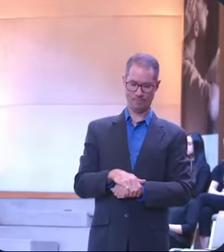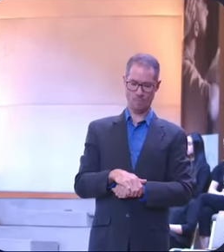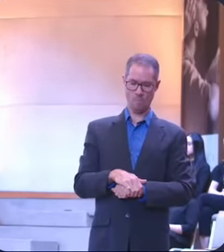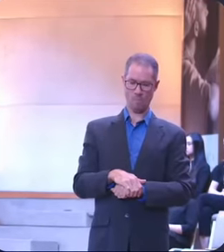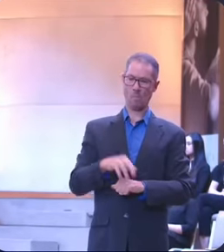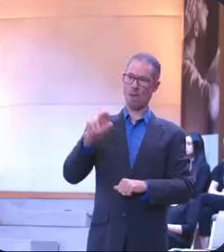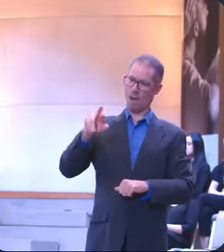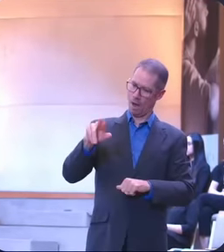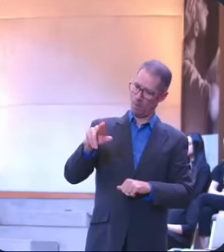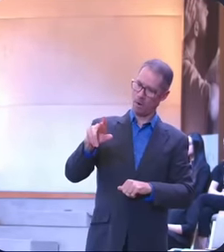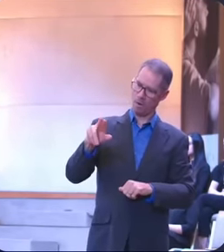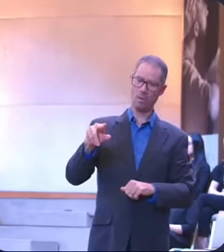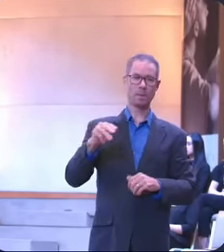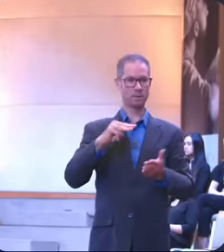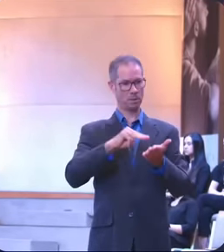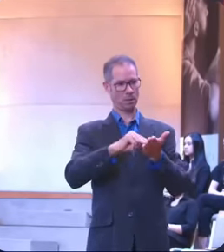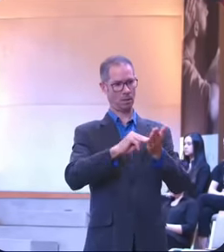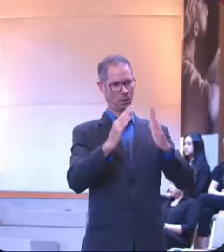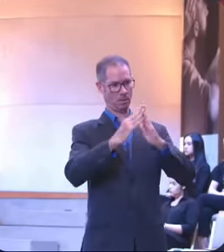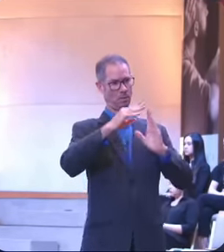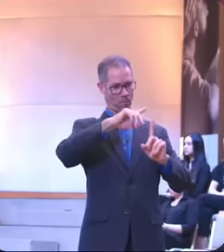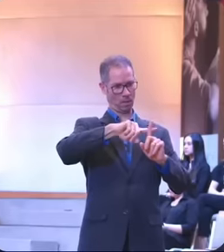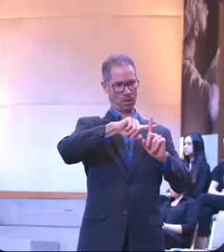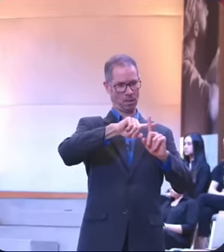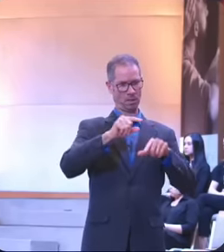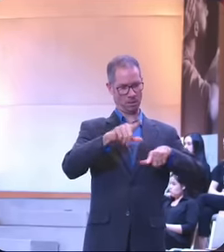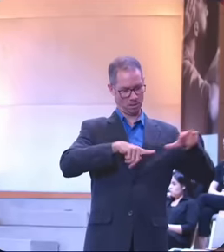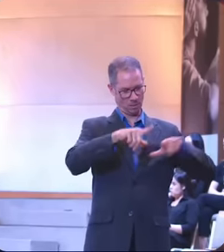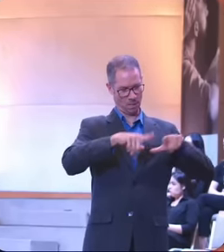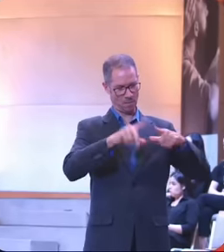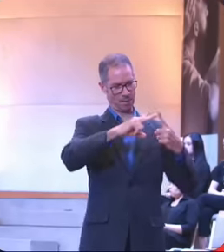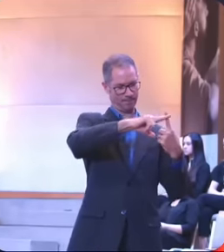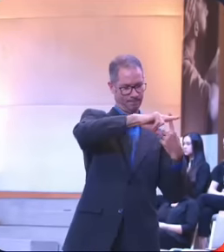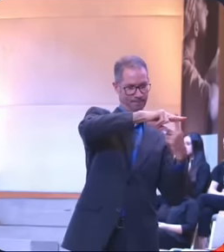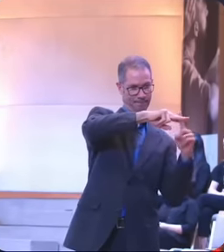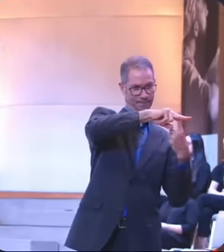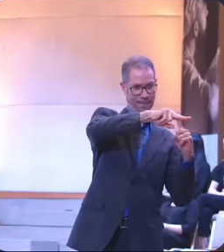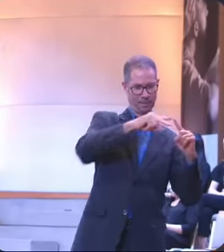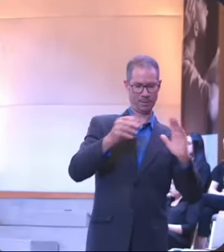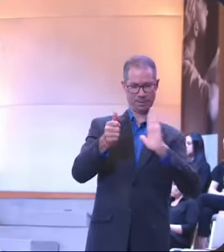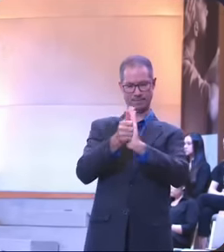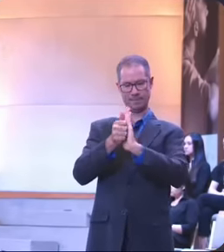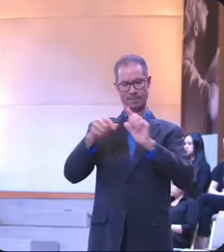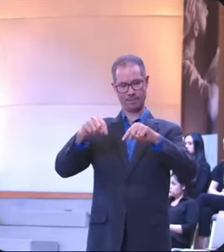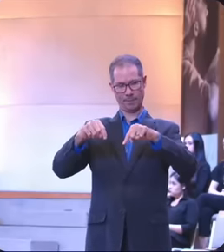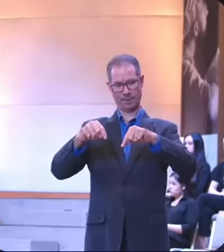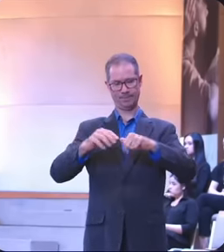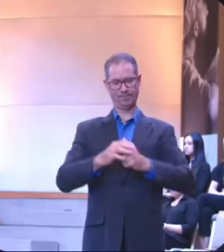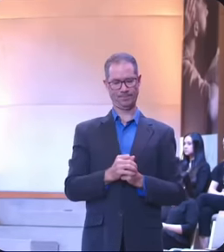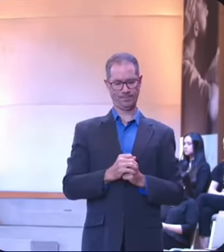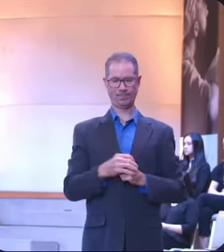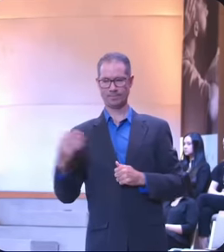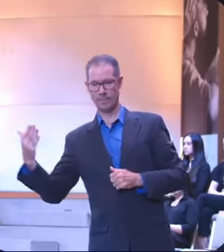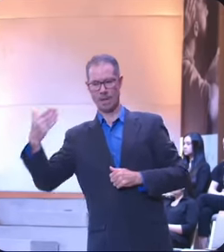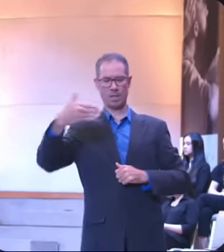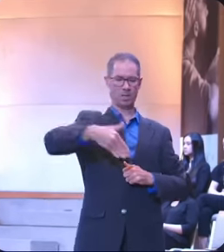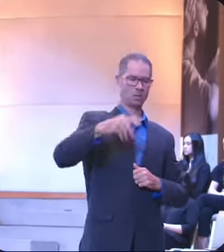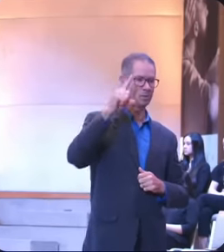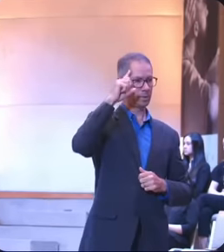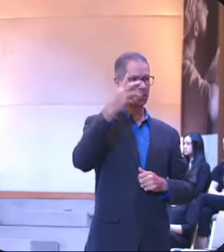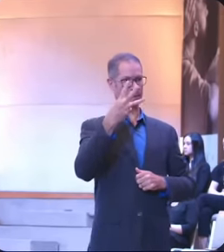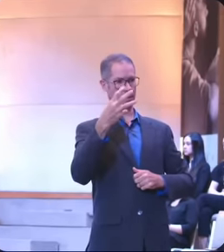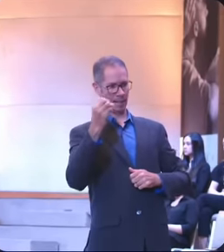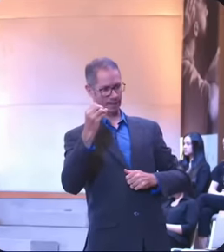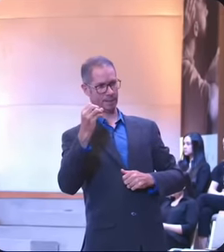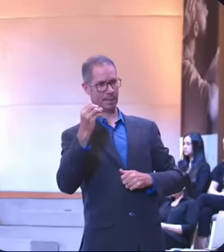uma irmãzinha da igreja que trabalha na manutenção aqui da igreja, ela chegou no dia 30, no